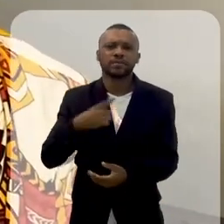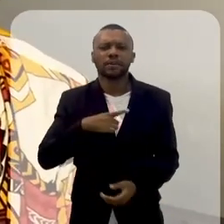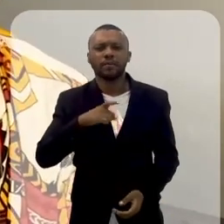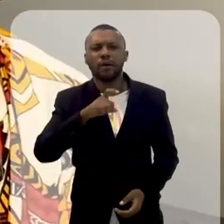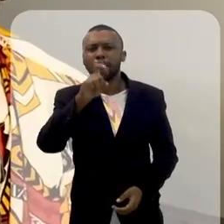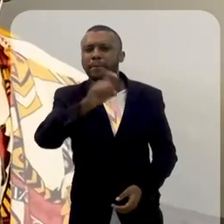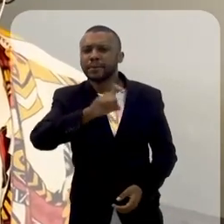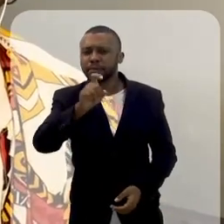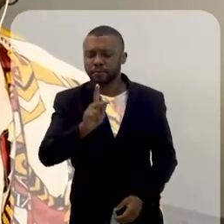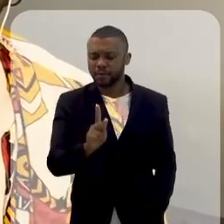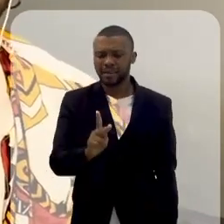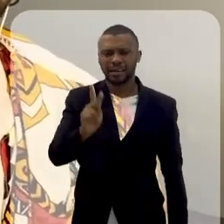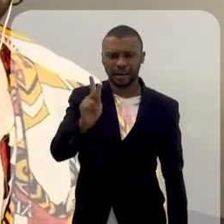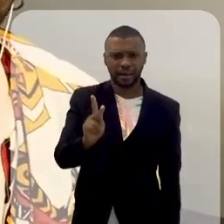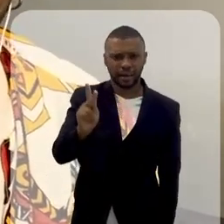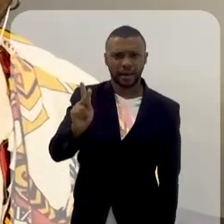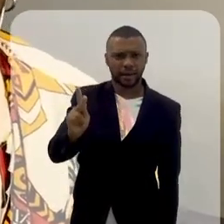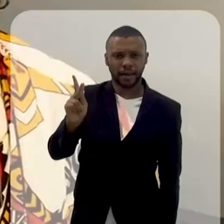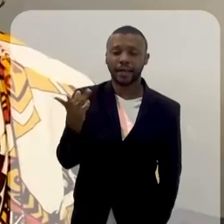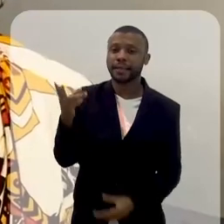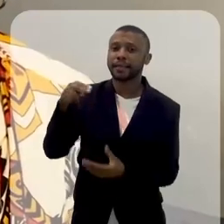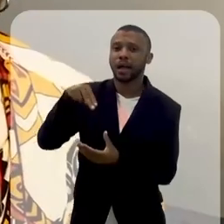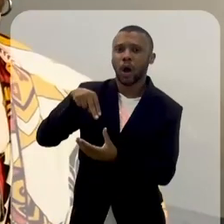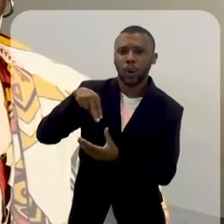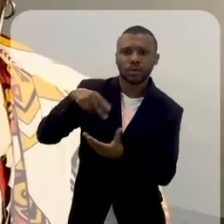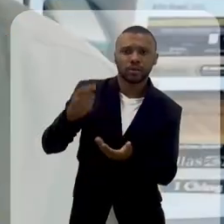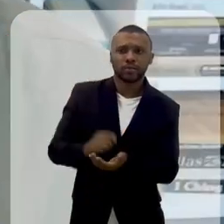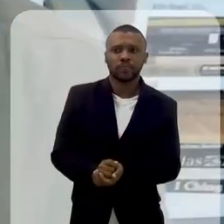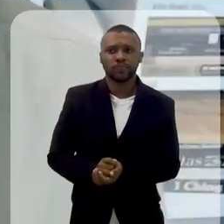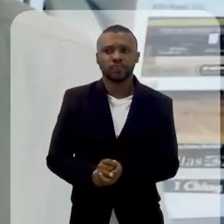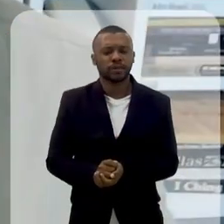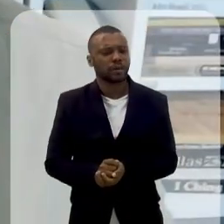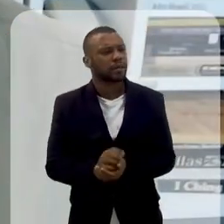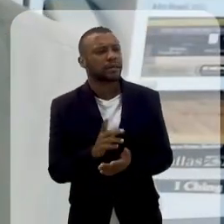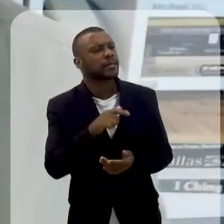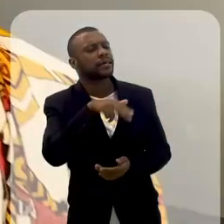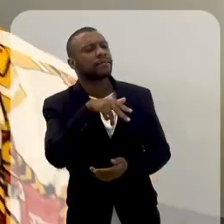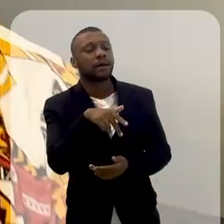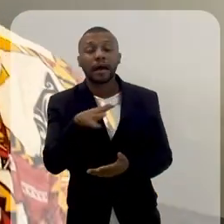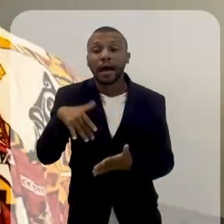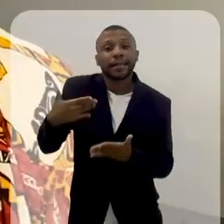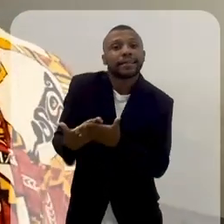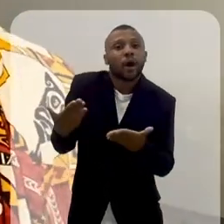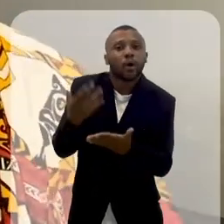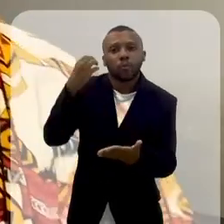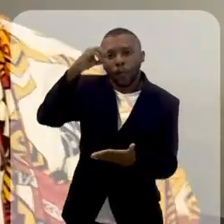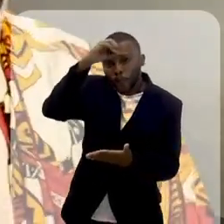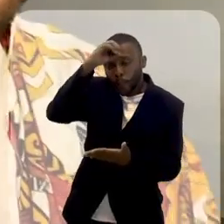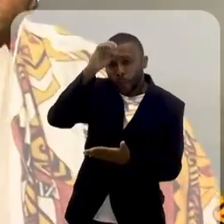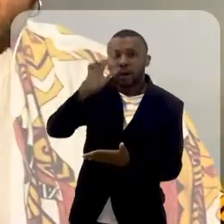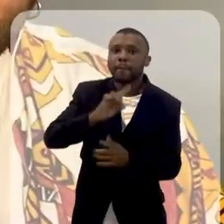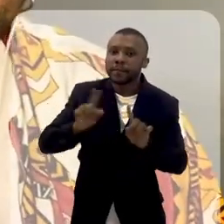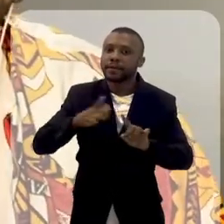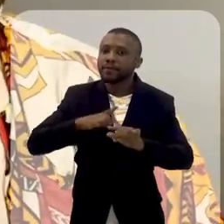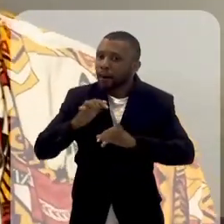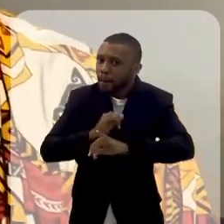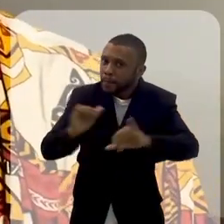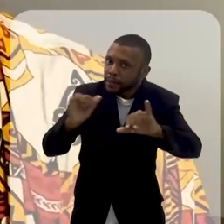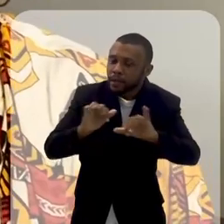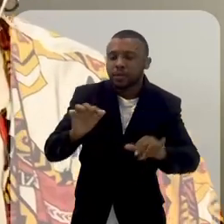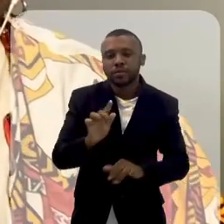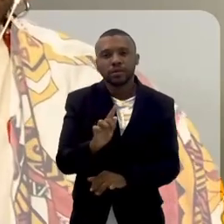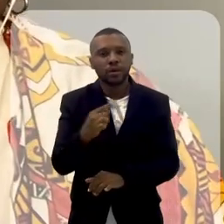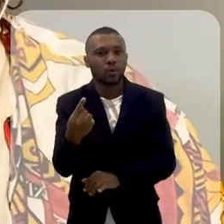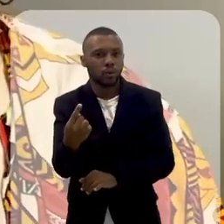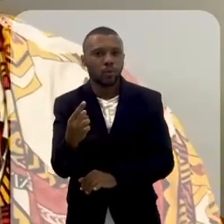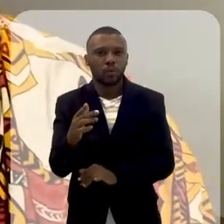gente teve pichação com o Ku Klux Klan na Unirio. Quem fez esse ataque? A gente não sabe, até hoje não sabe, mas